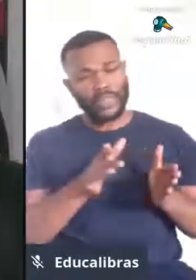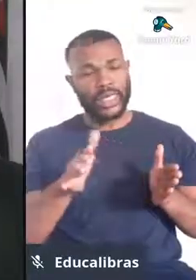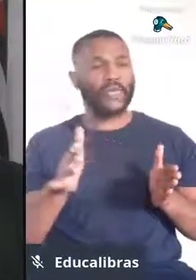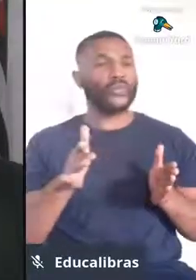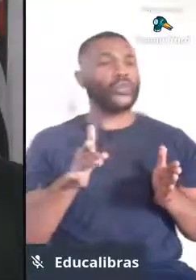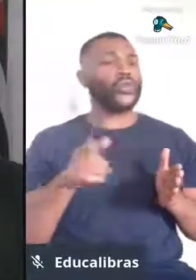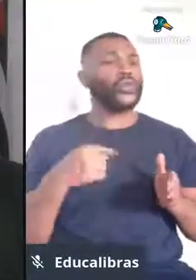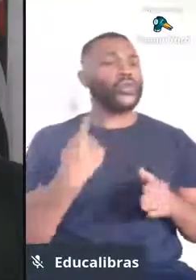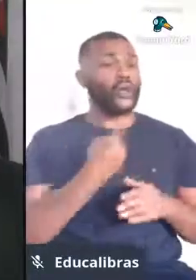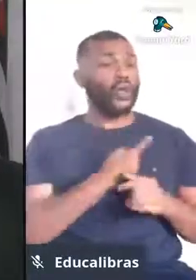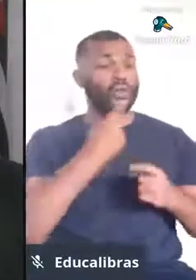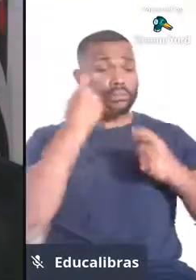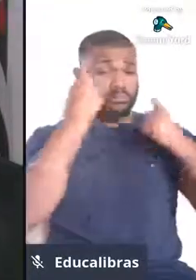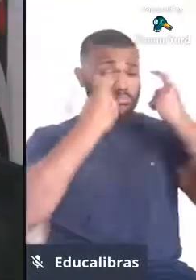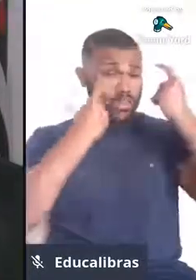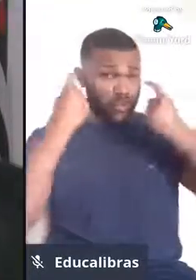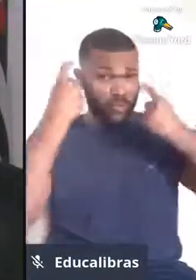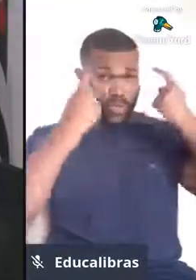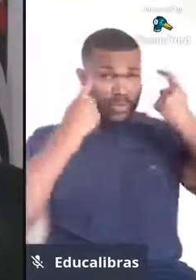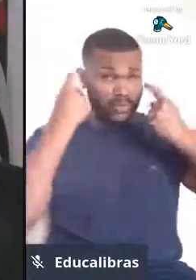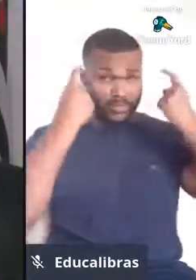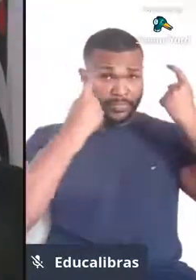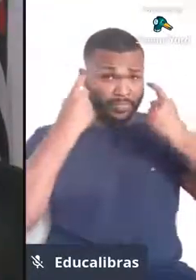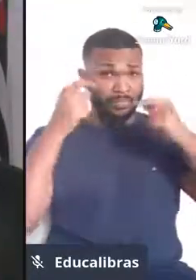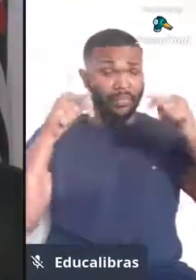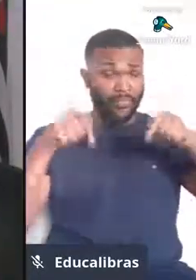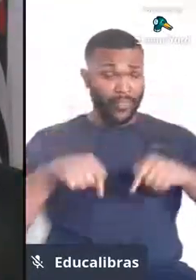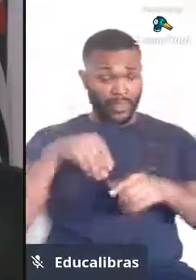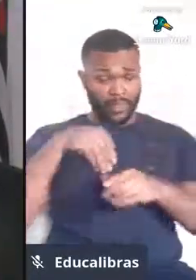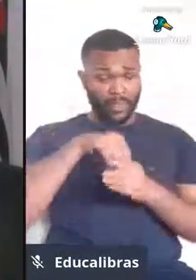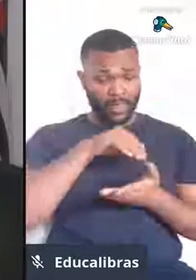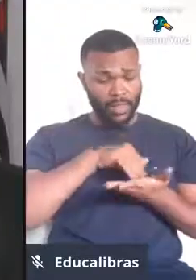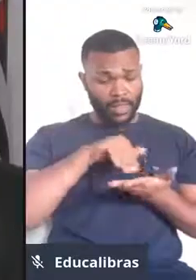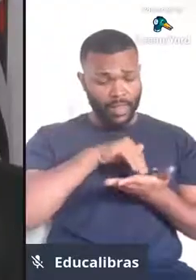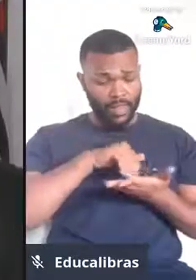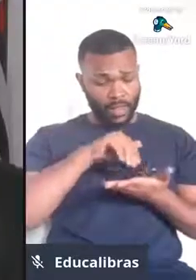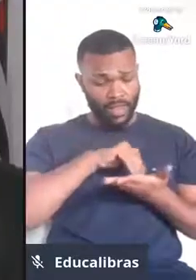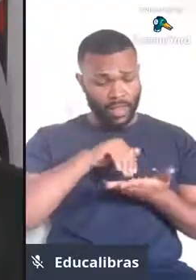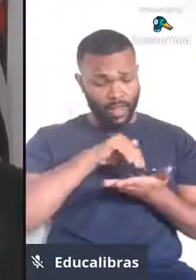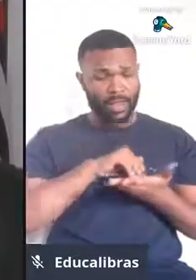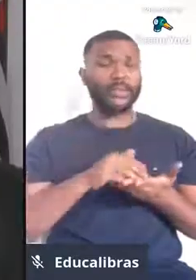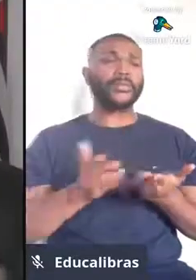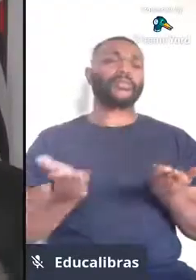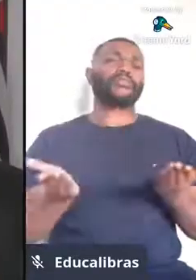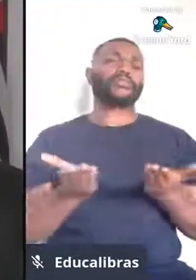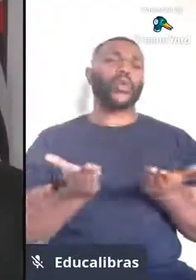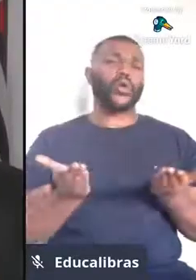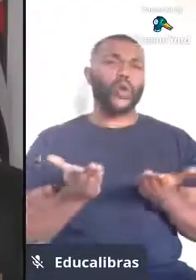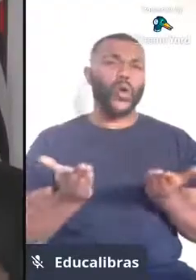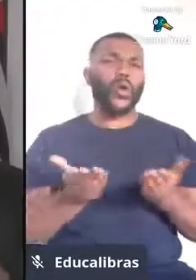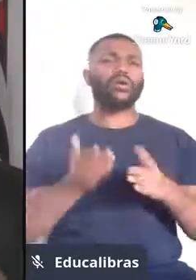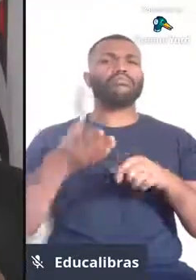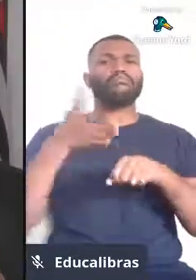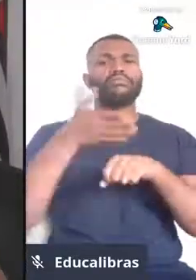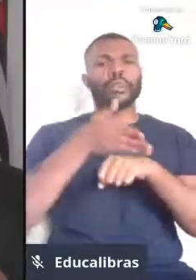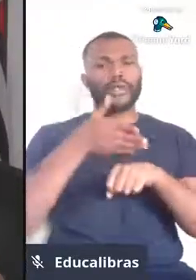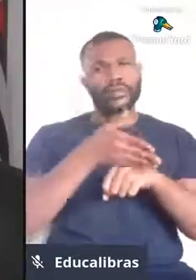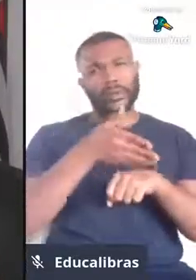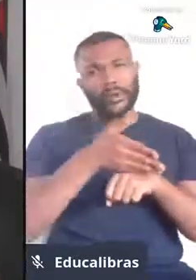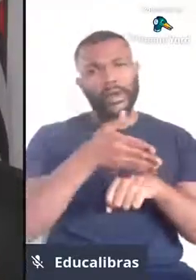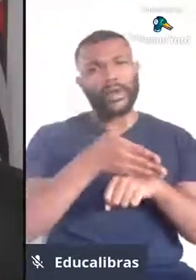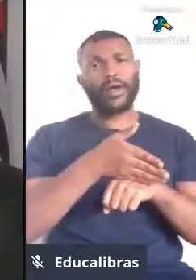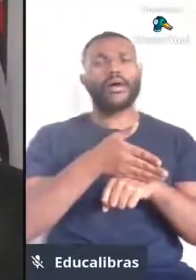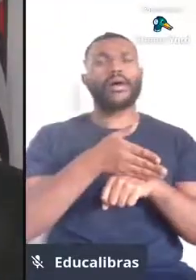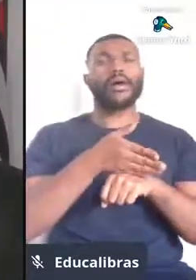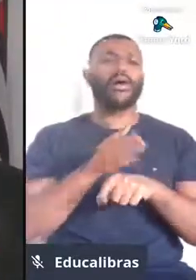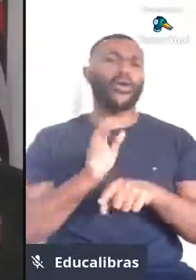muito preocupado aqui na Secretaria, como a gente está nesse processo de participação aí como auxiliar